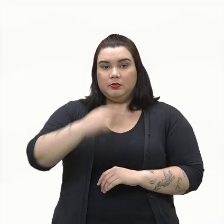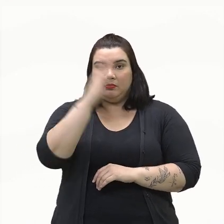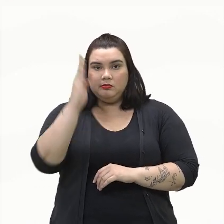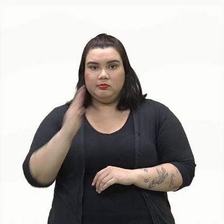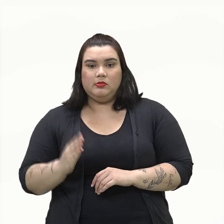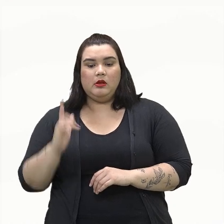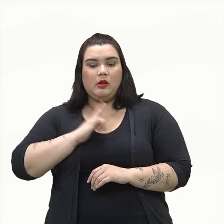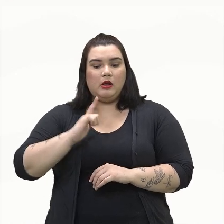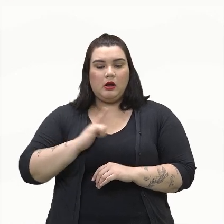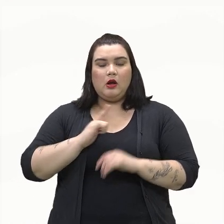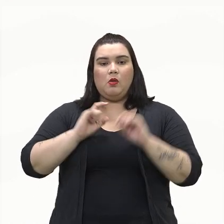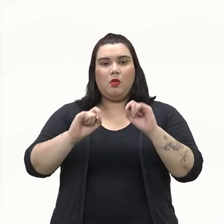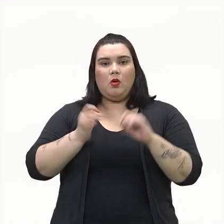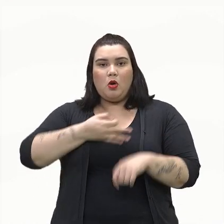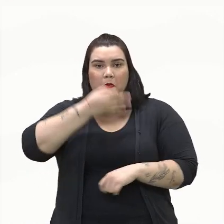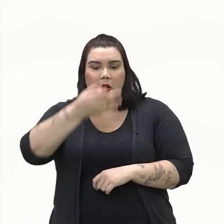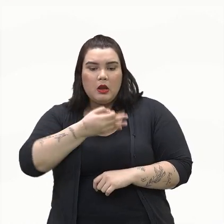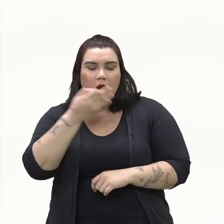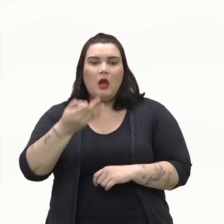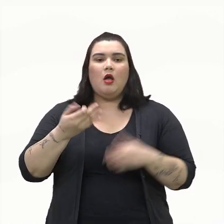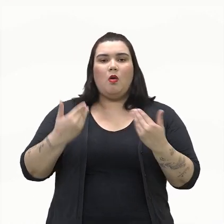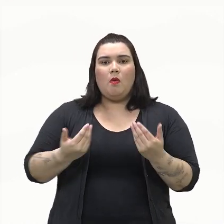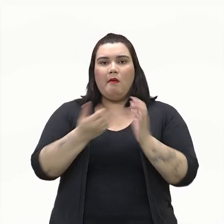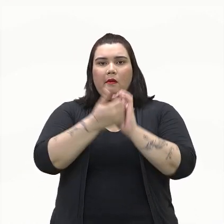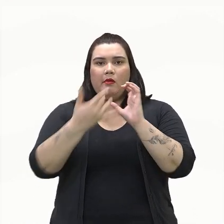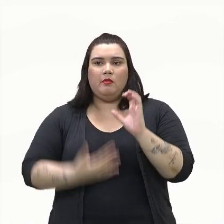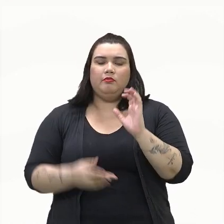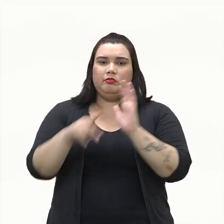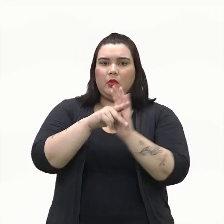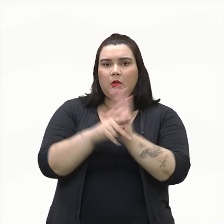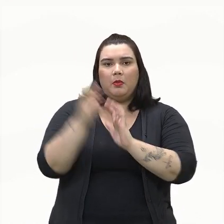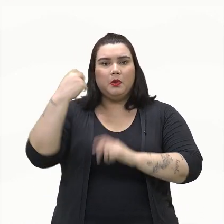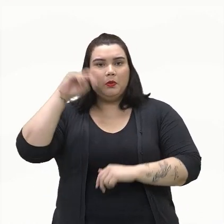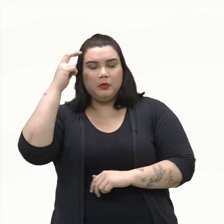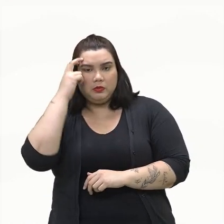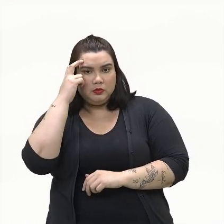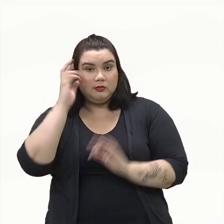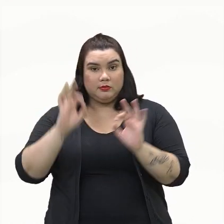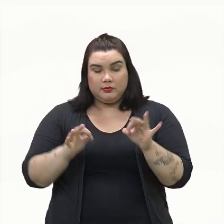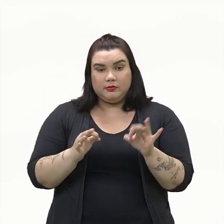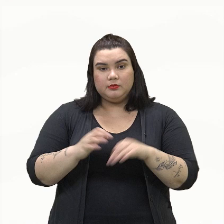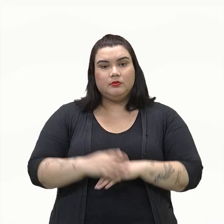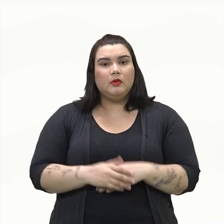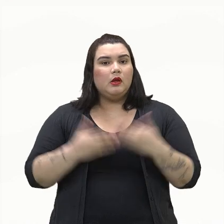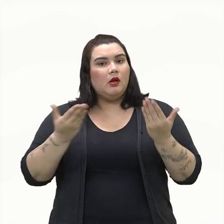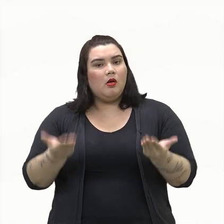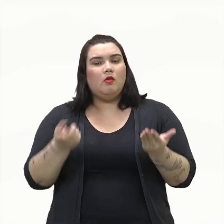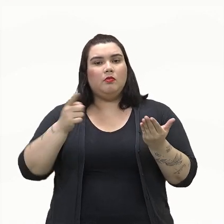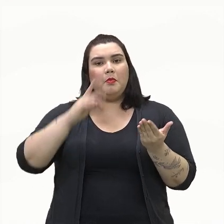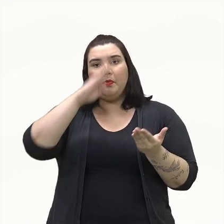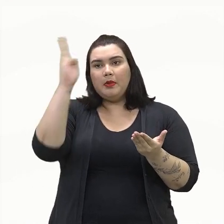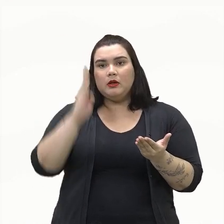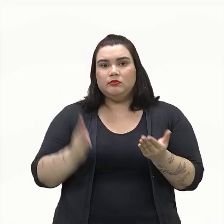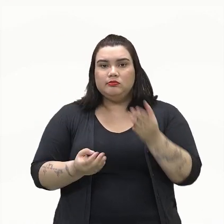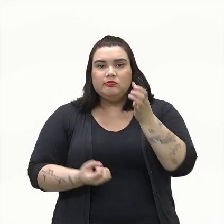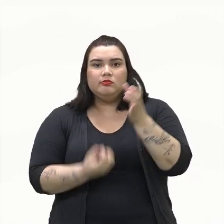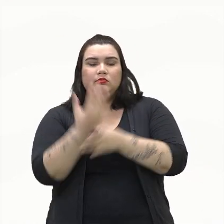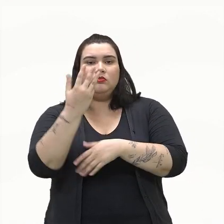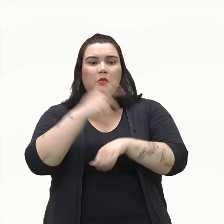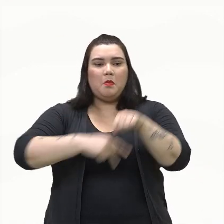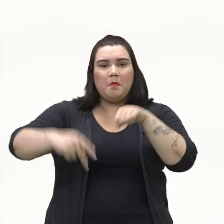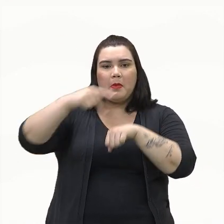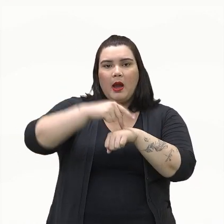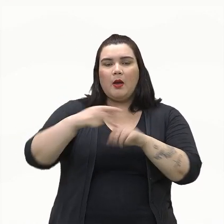se posicionando, né, usando elementos mais característicos da nossa cultura, por assim dizer. É nesse momento que o Brasil se torna o país do